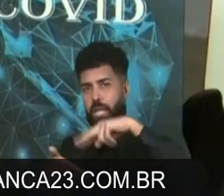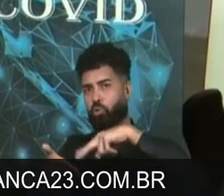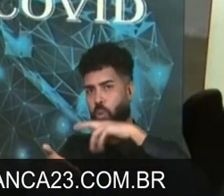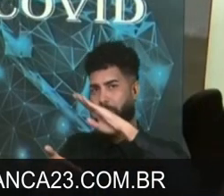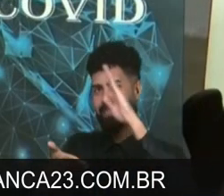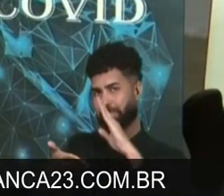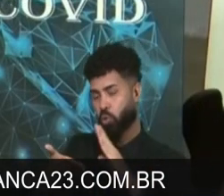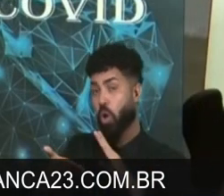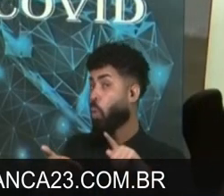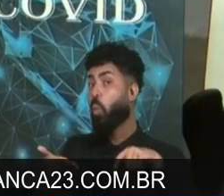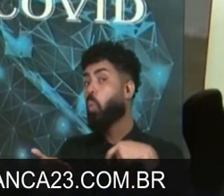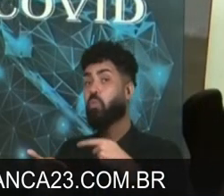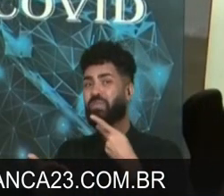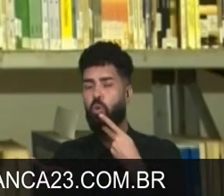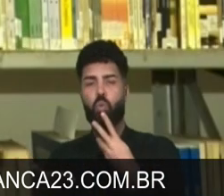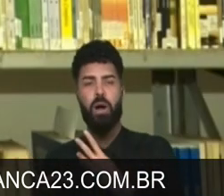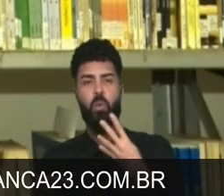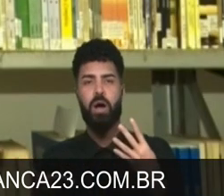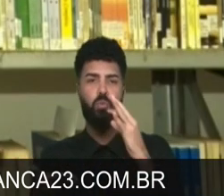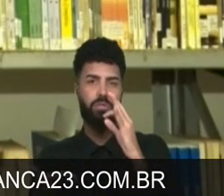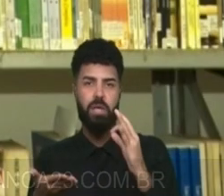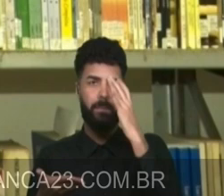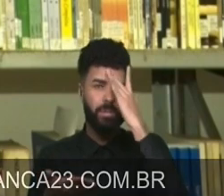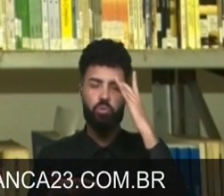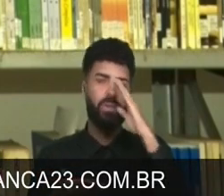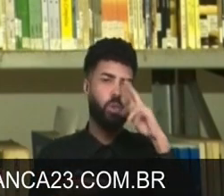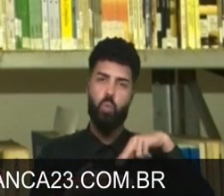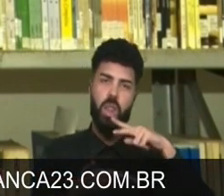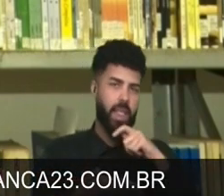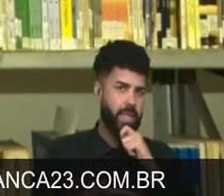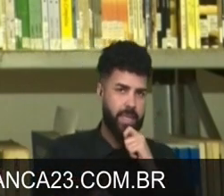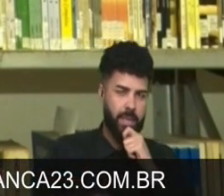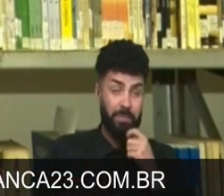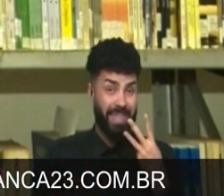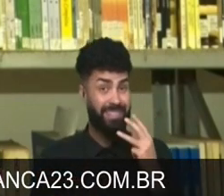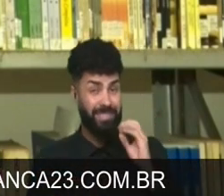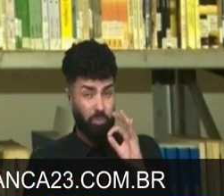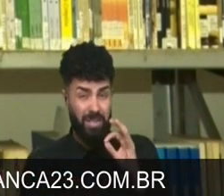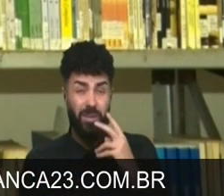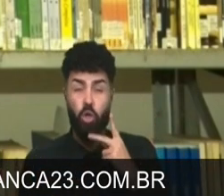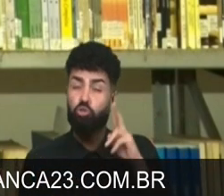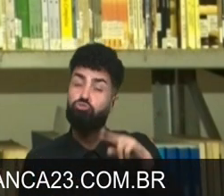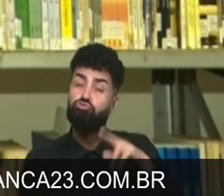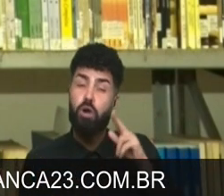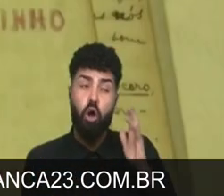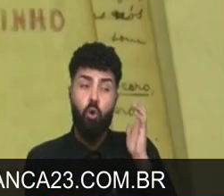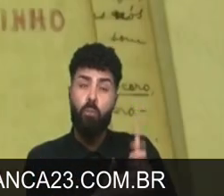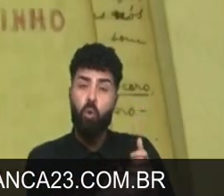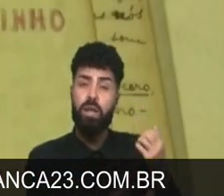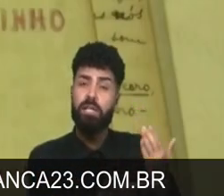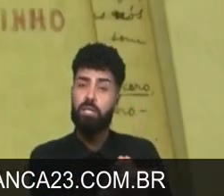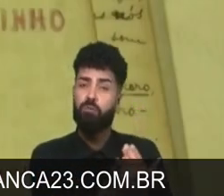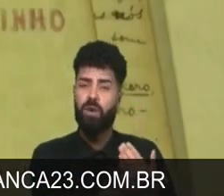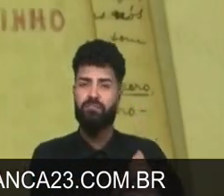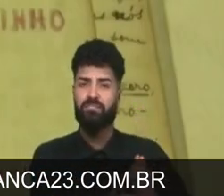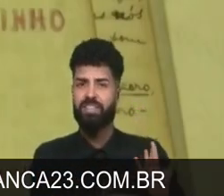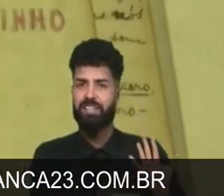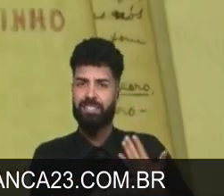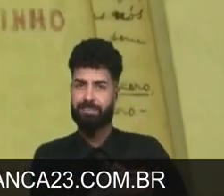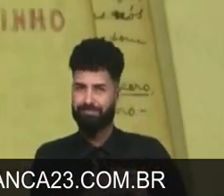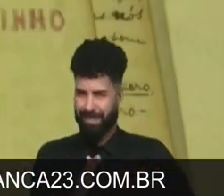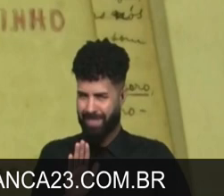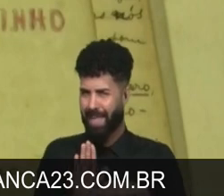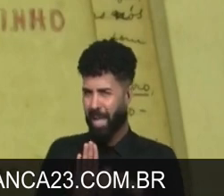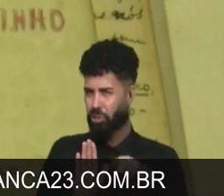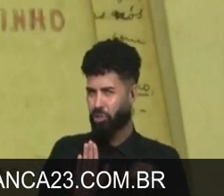44% da população não lê e 30% afirmou que nunca comprou um livro na vida. Um índice negativo